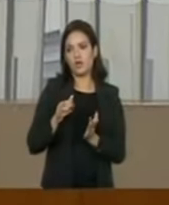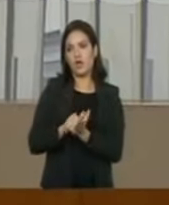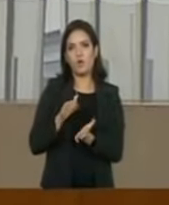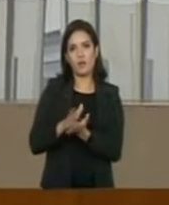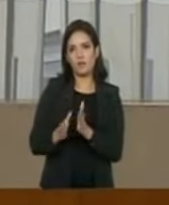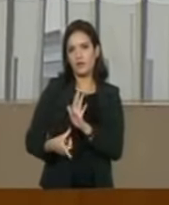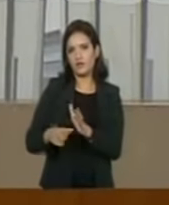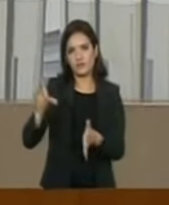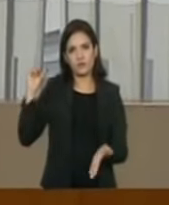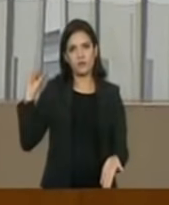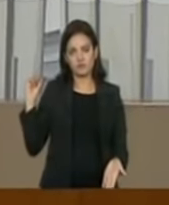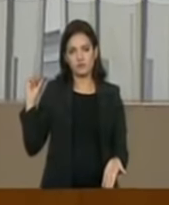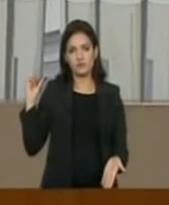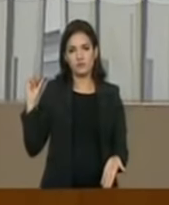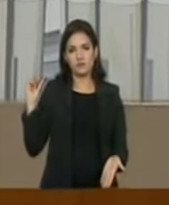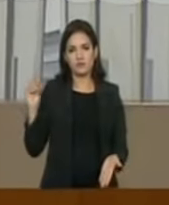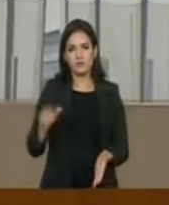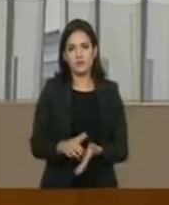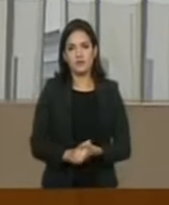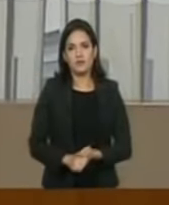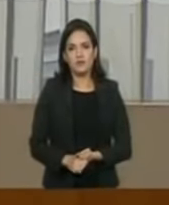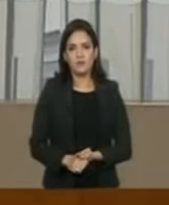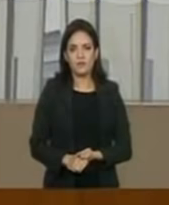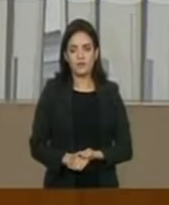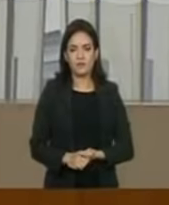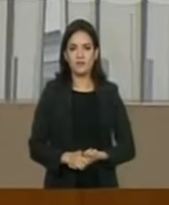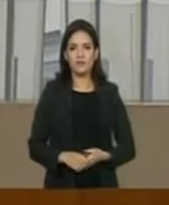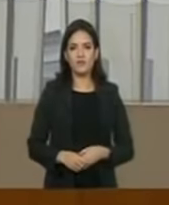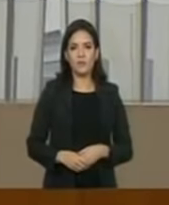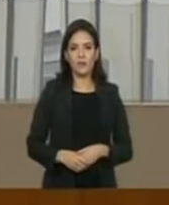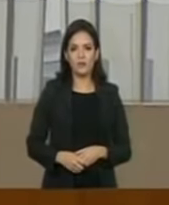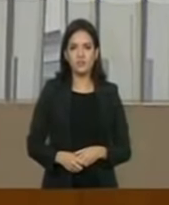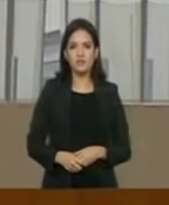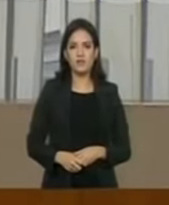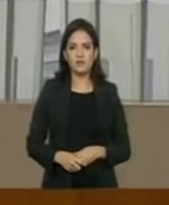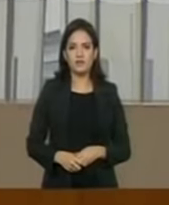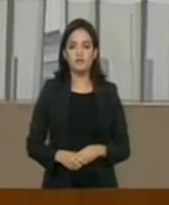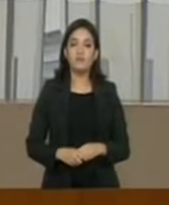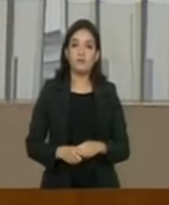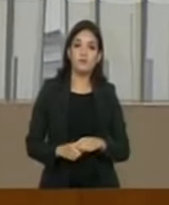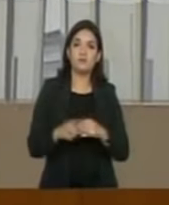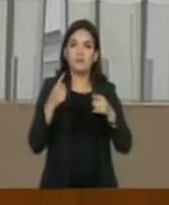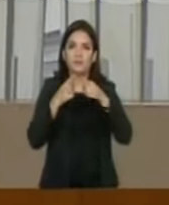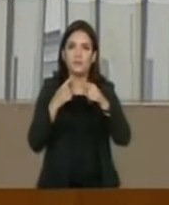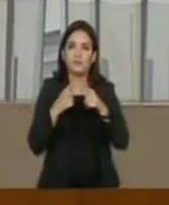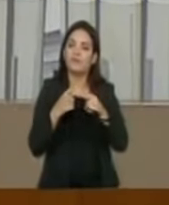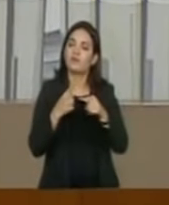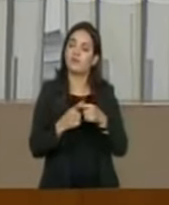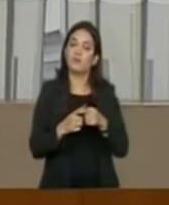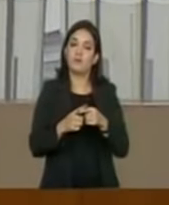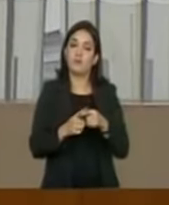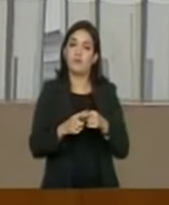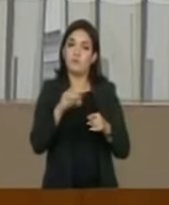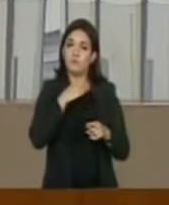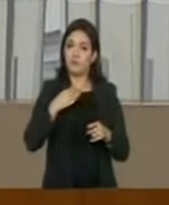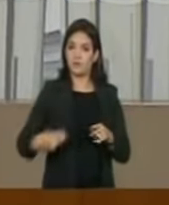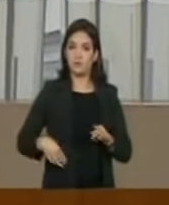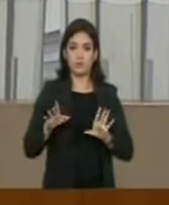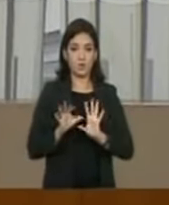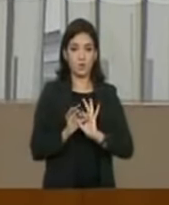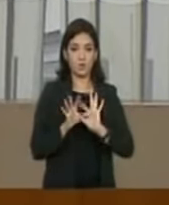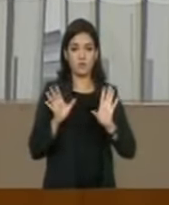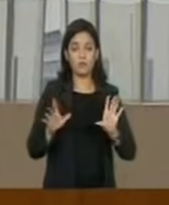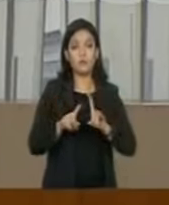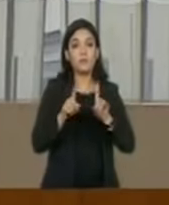é evidentemente pelo cargo que ocupamos é autorizados a vir aqui mas estou informando que o gabinete